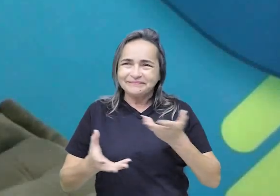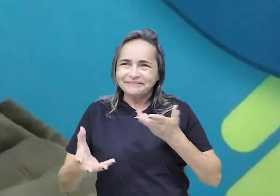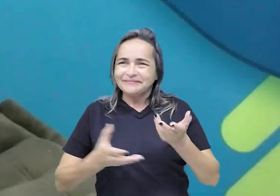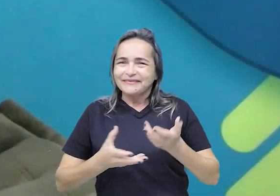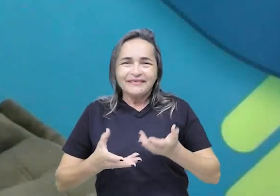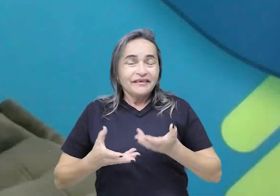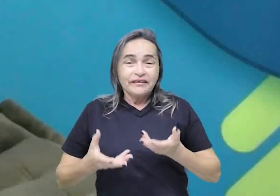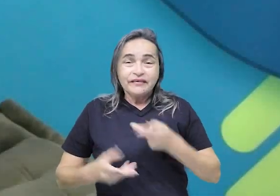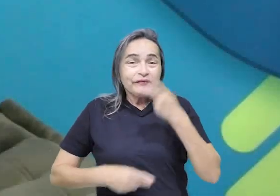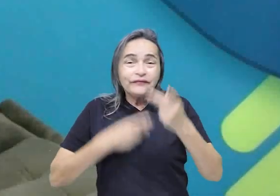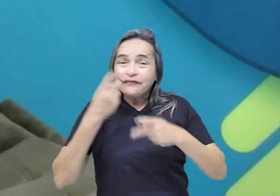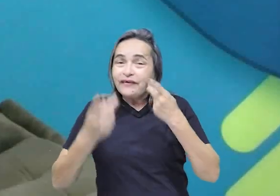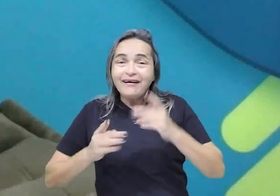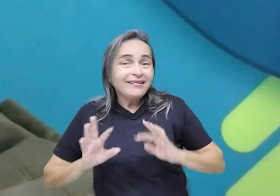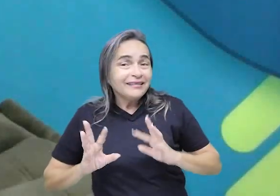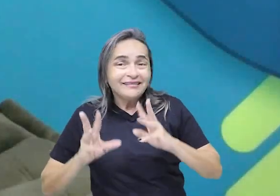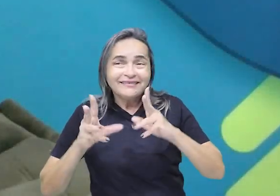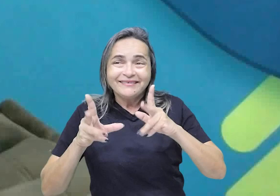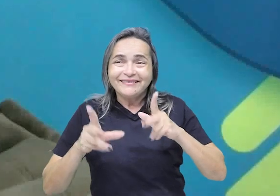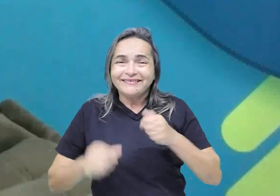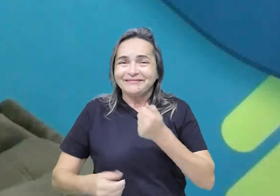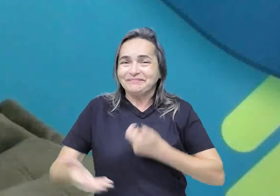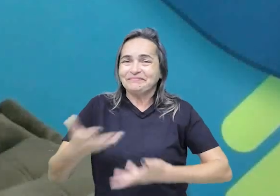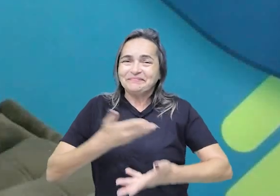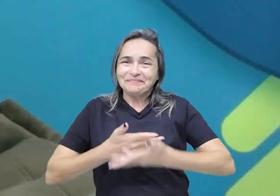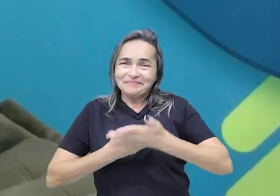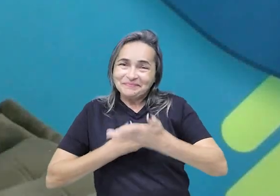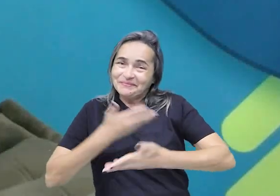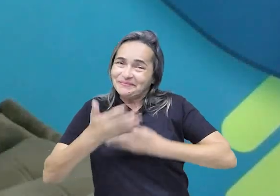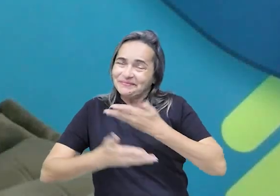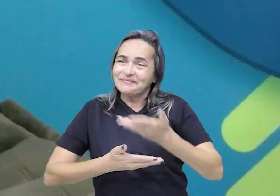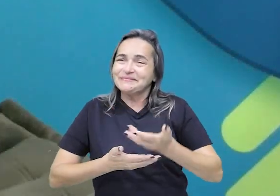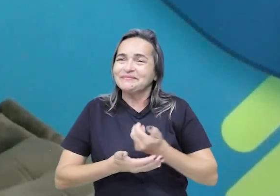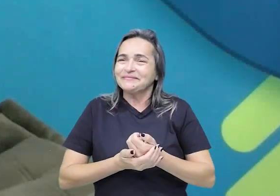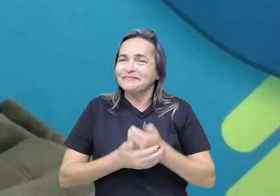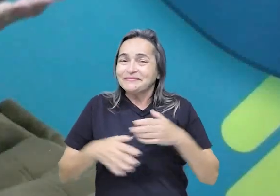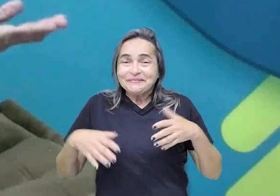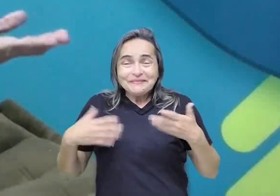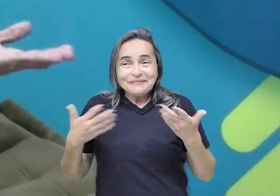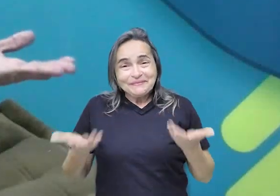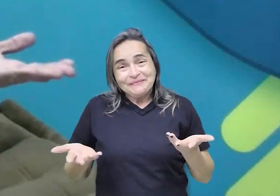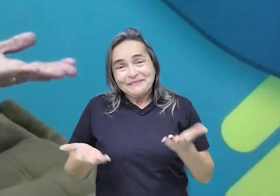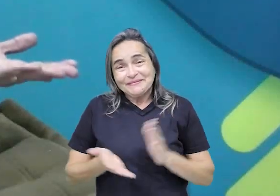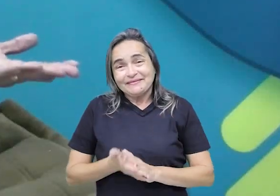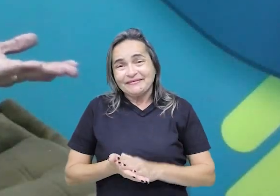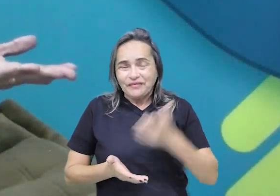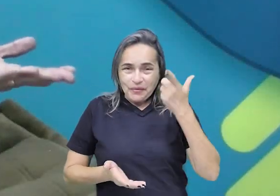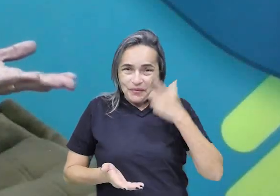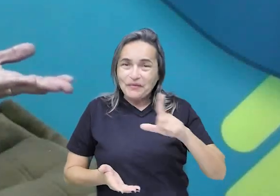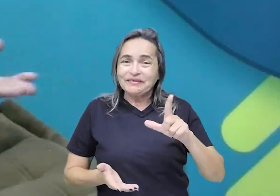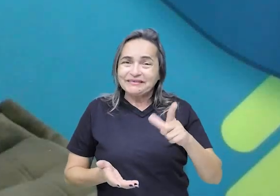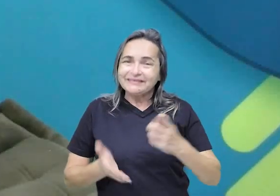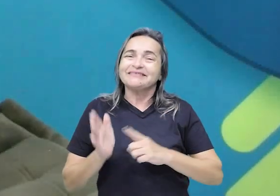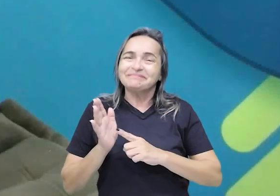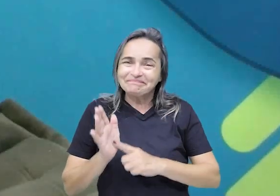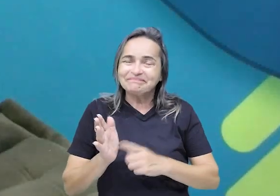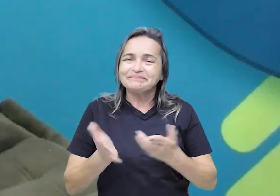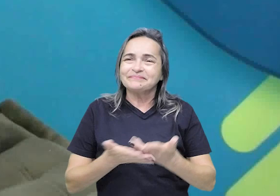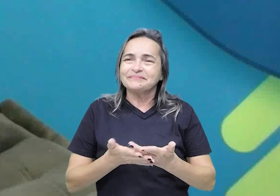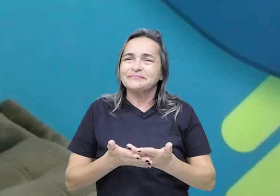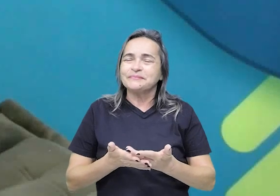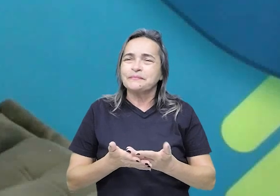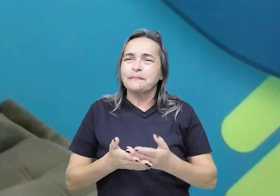falar de tudo, eu acabo me envolvendo muito, e eu acredito, não sei nem se eu consegui ser realmente pontual na